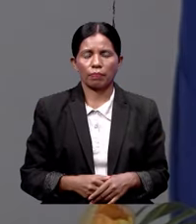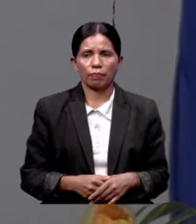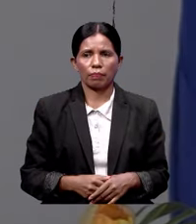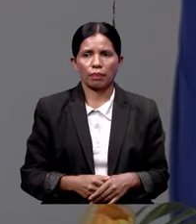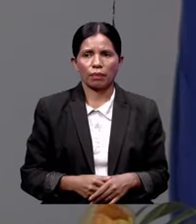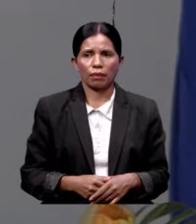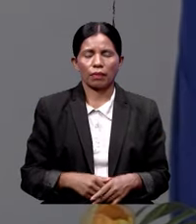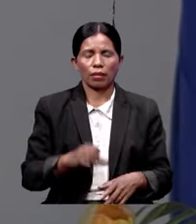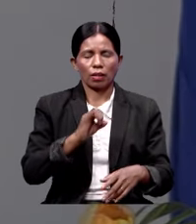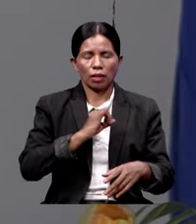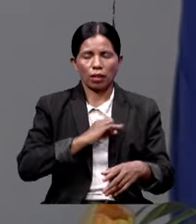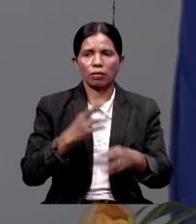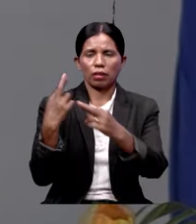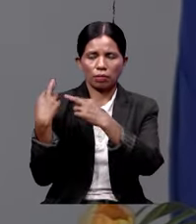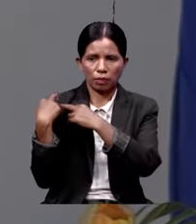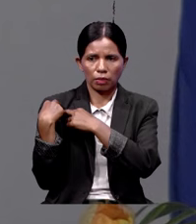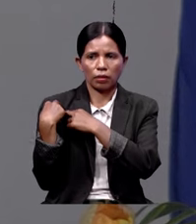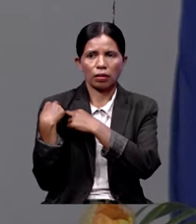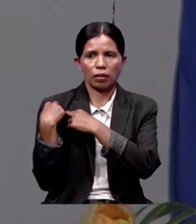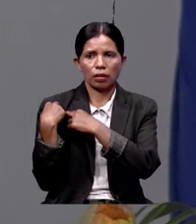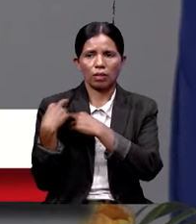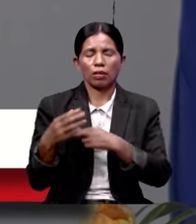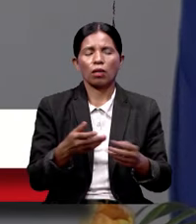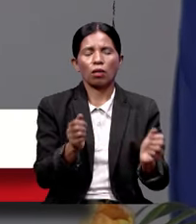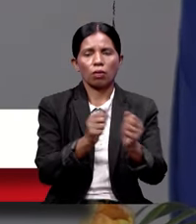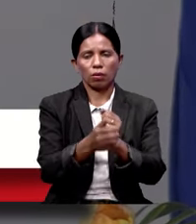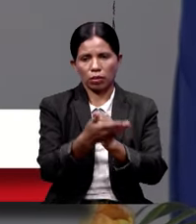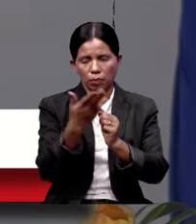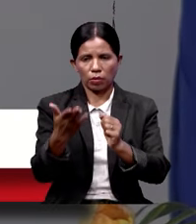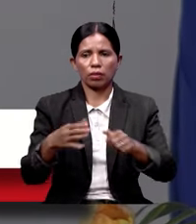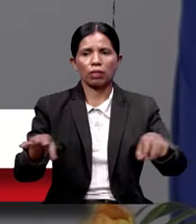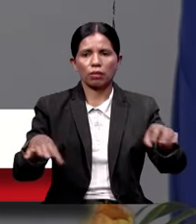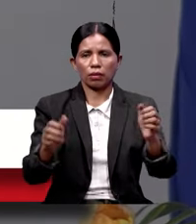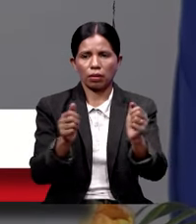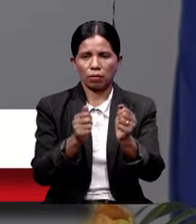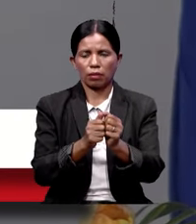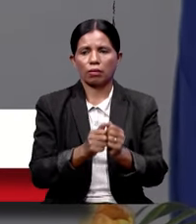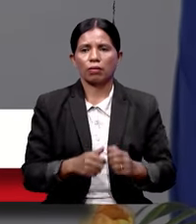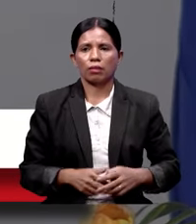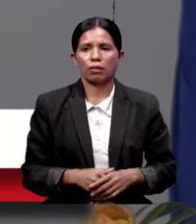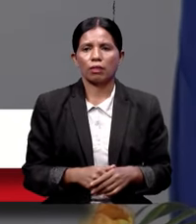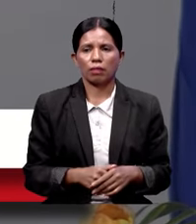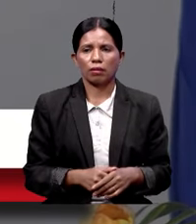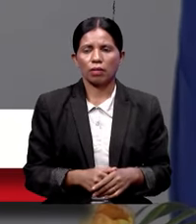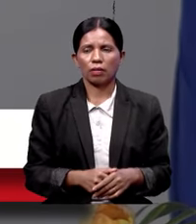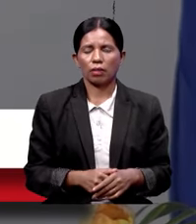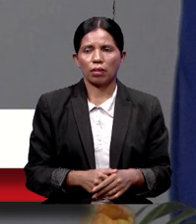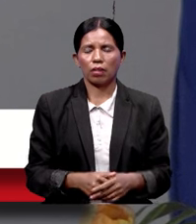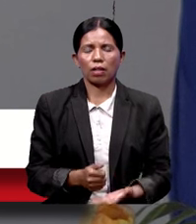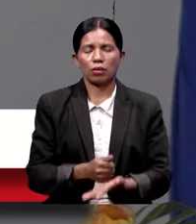Mas bem, há uma responsabilidade, ou então vou ser empossado sem nenhuma responsabilidade. Tudo